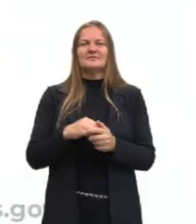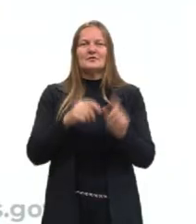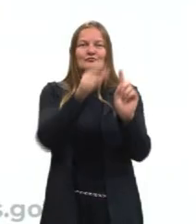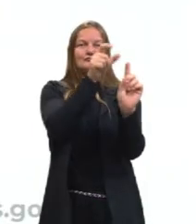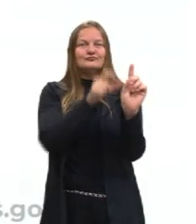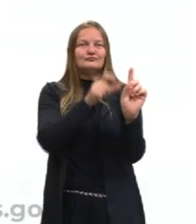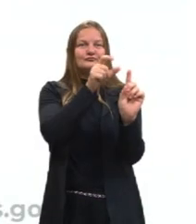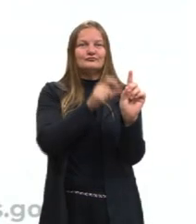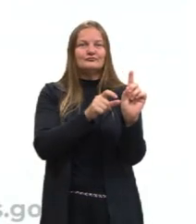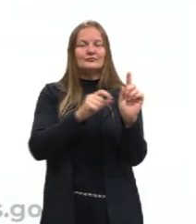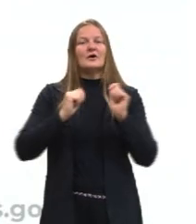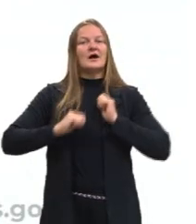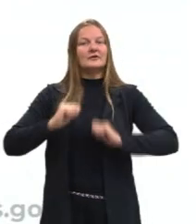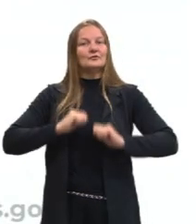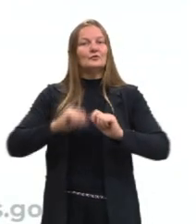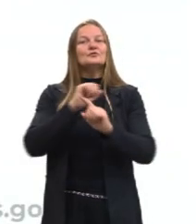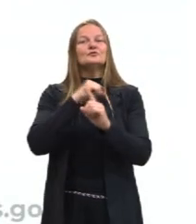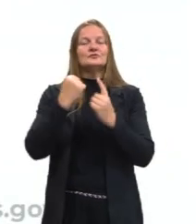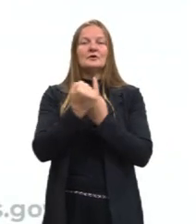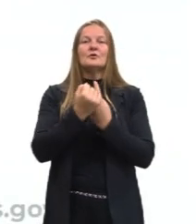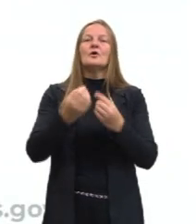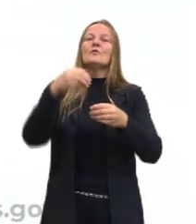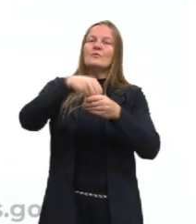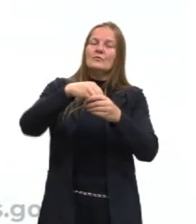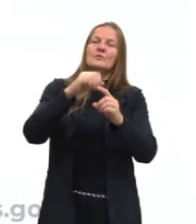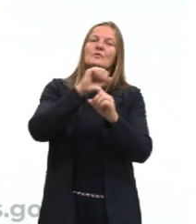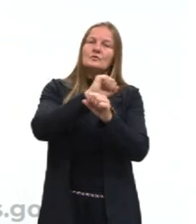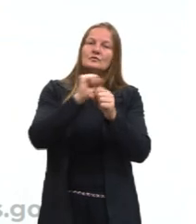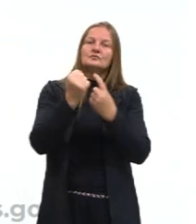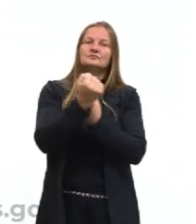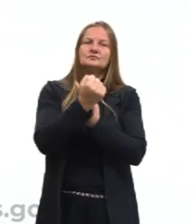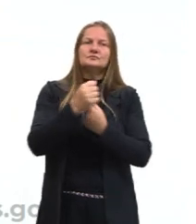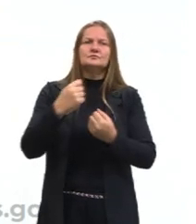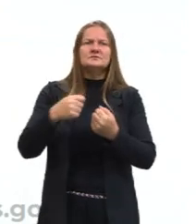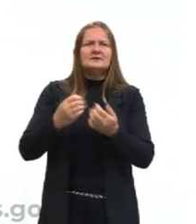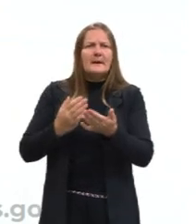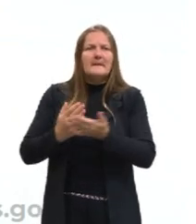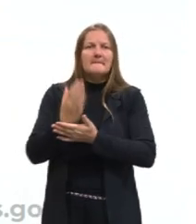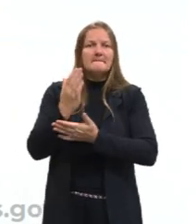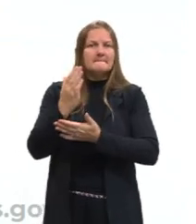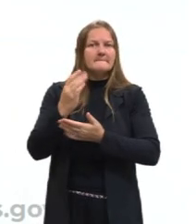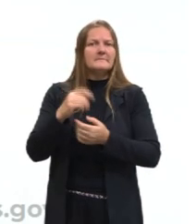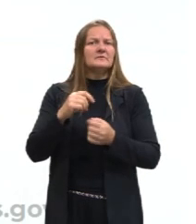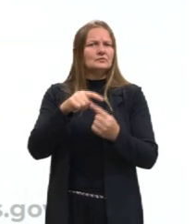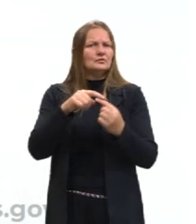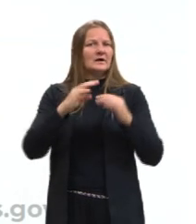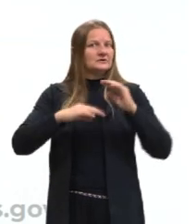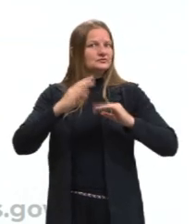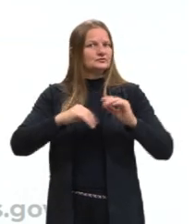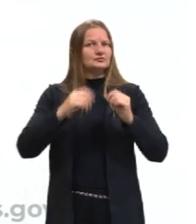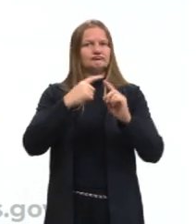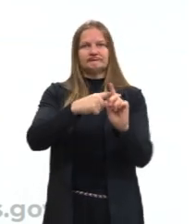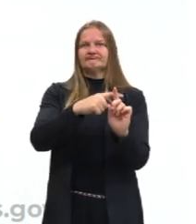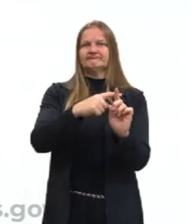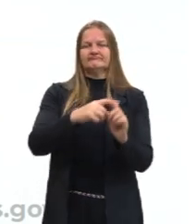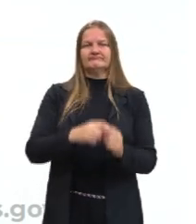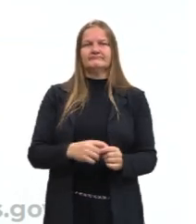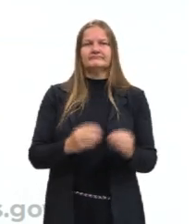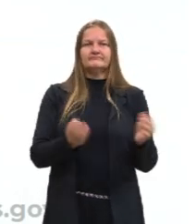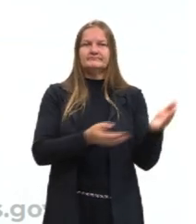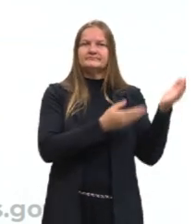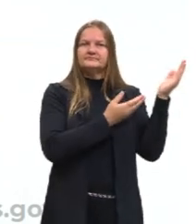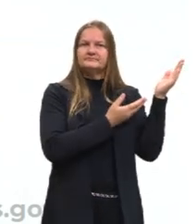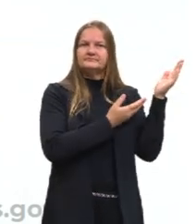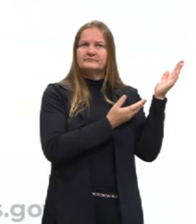indivíduo o ator social a age na sociedade esperando que a sociedade aprove a sua atitude então vamos lá